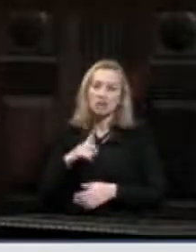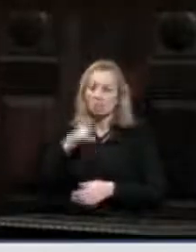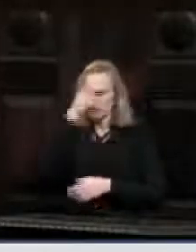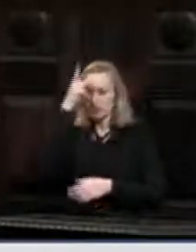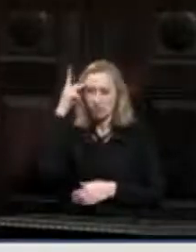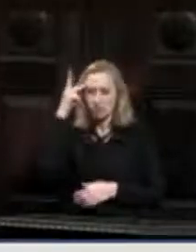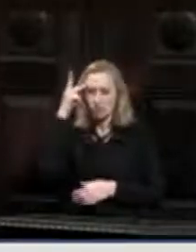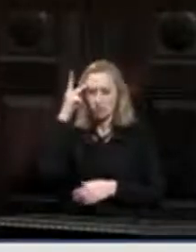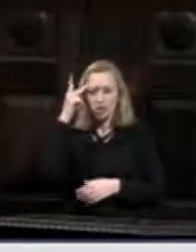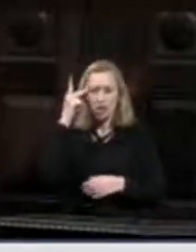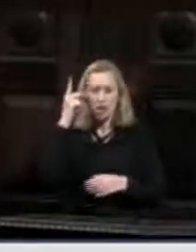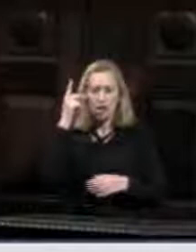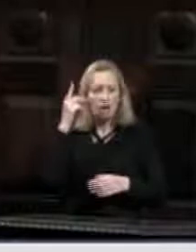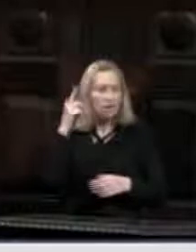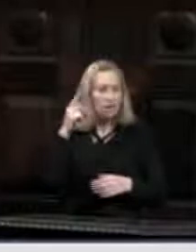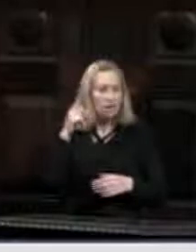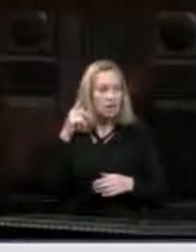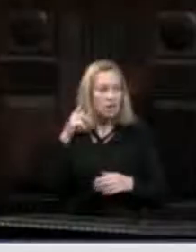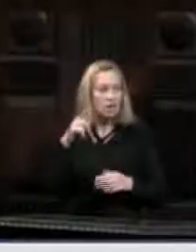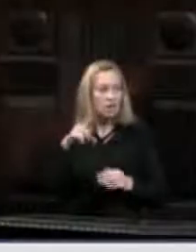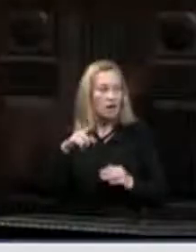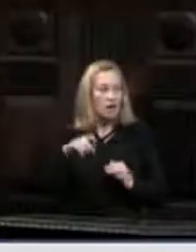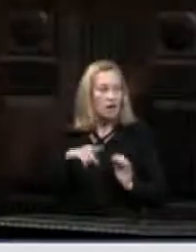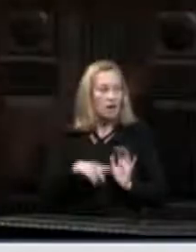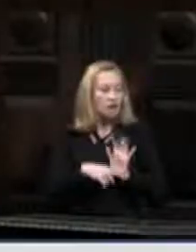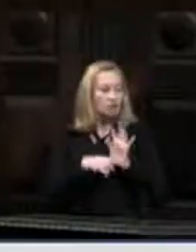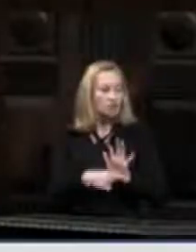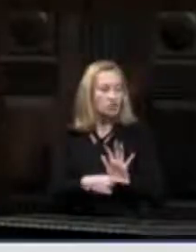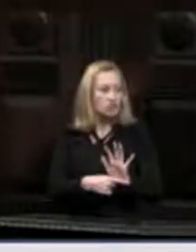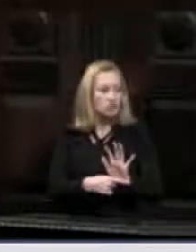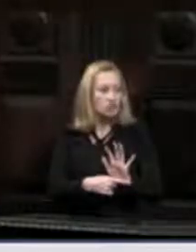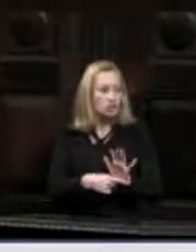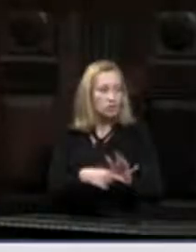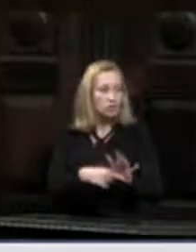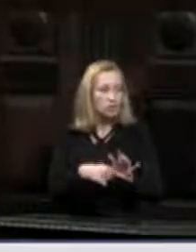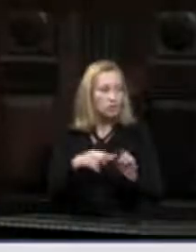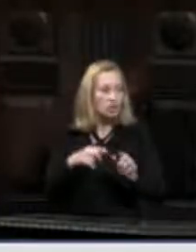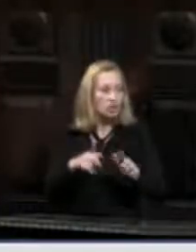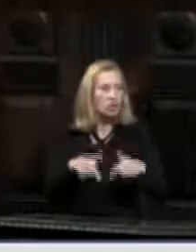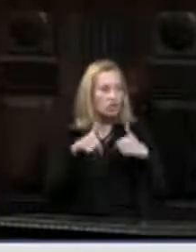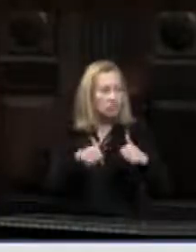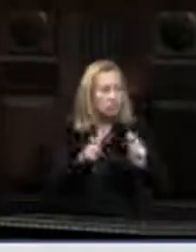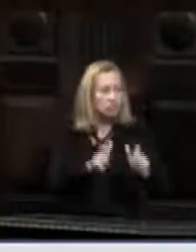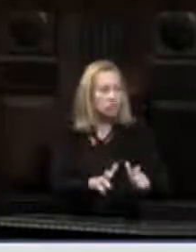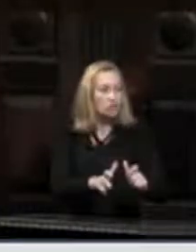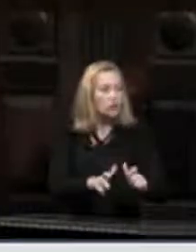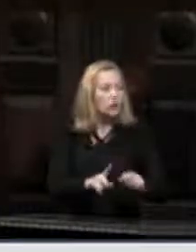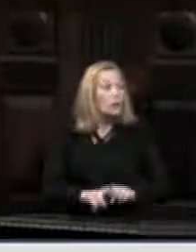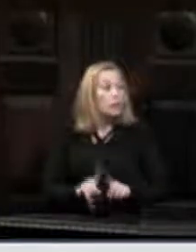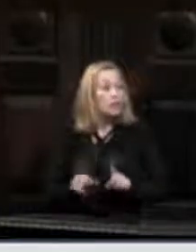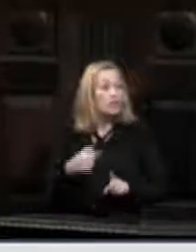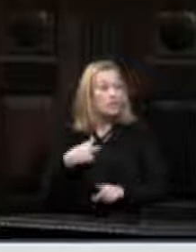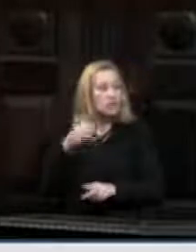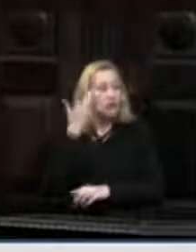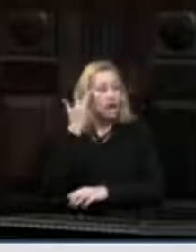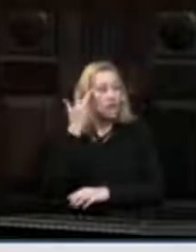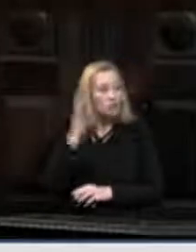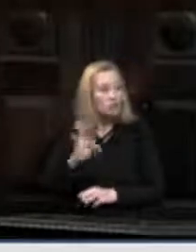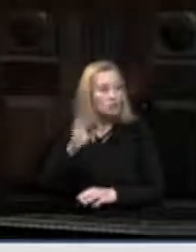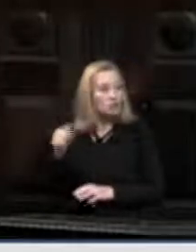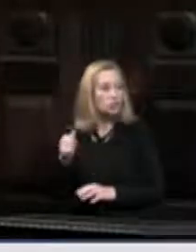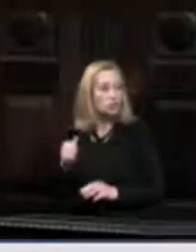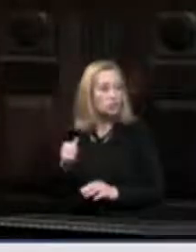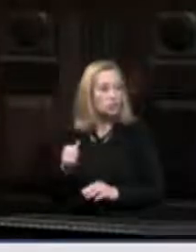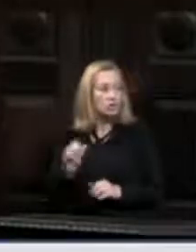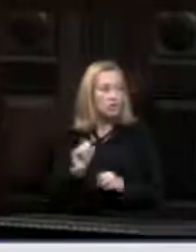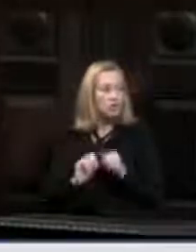Aí eu sou oposição, ganho. Se eu ganho, eu vou implementar o meu programa. mas uma praga que eu acho é que tudo que está sendo feito, de repente,